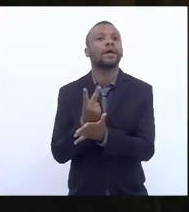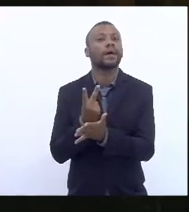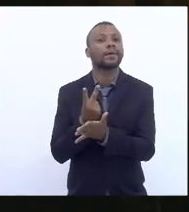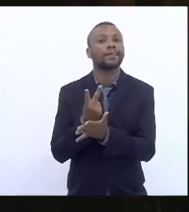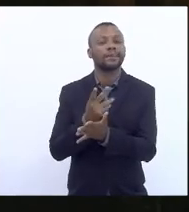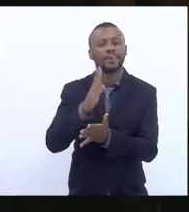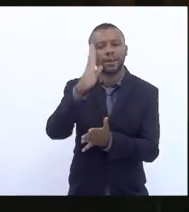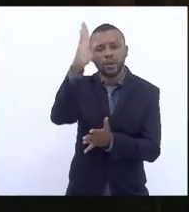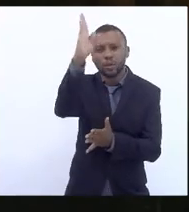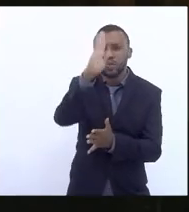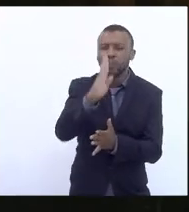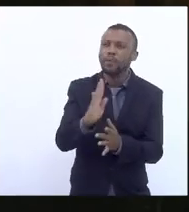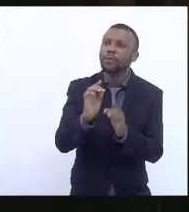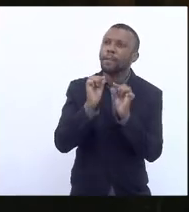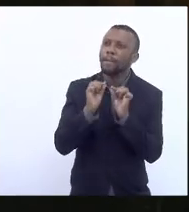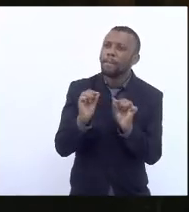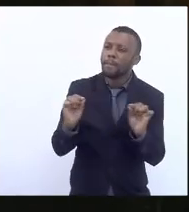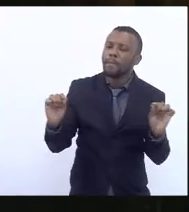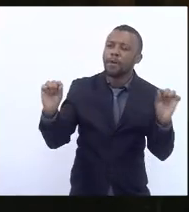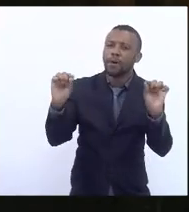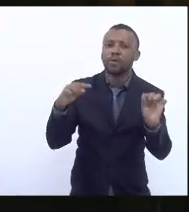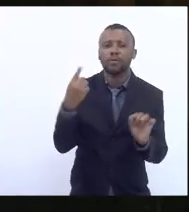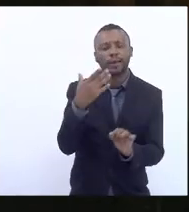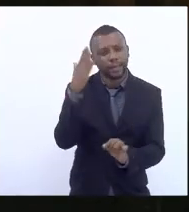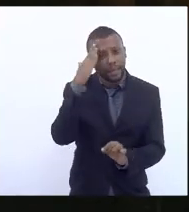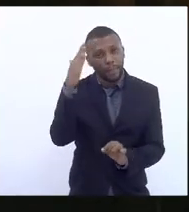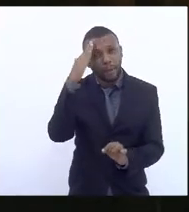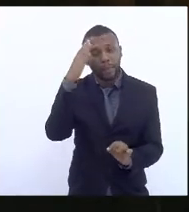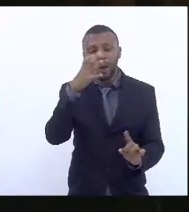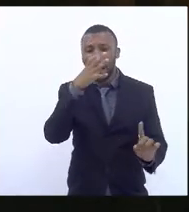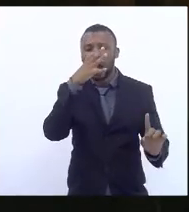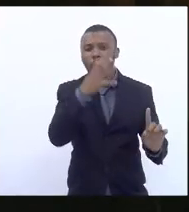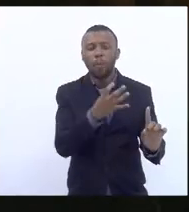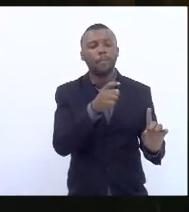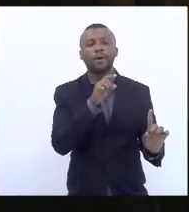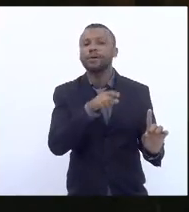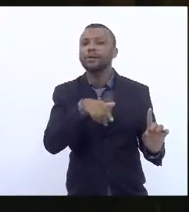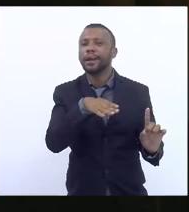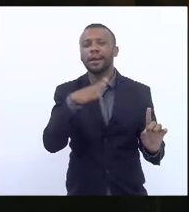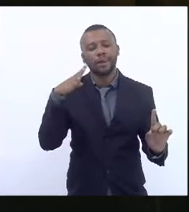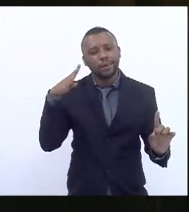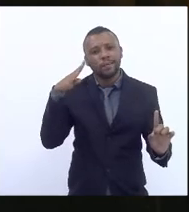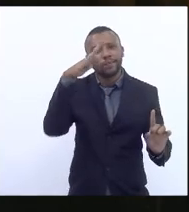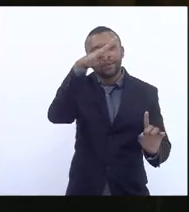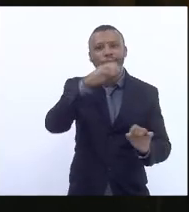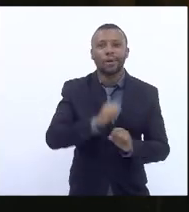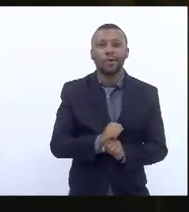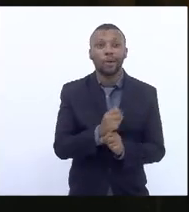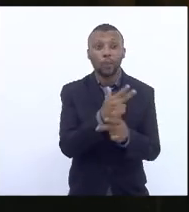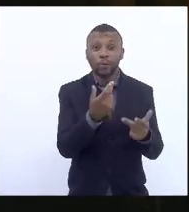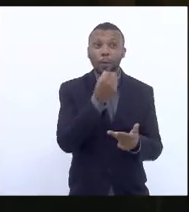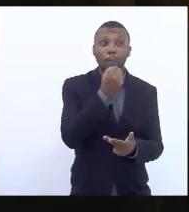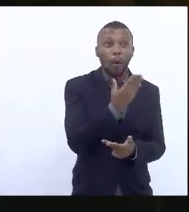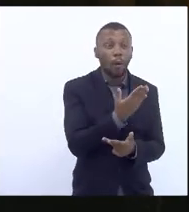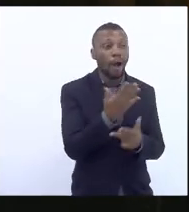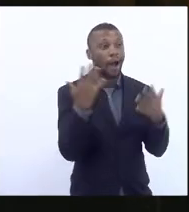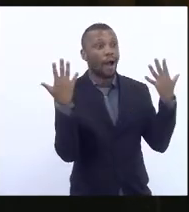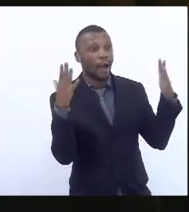país. Todos nós já sabemos, a culpa é do Bolsonaro. Acontece uma coisa boa,